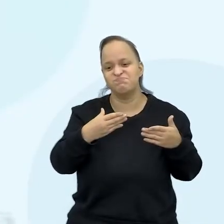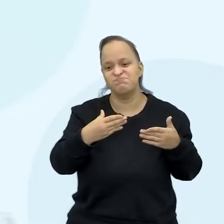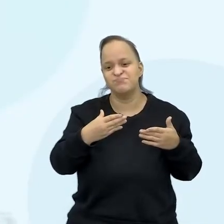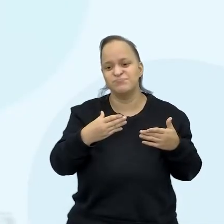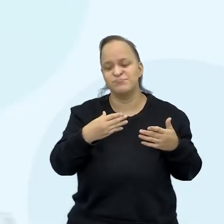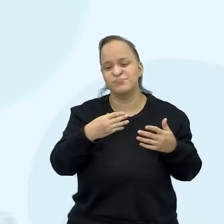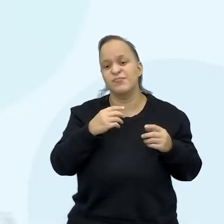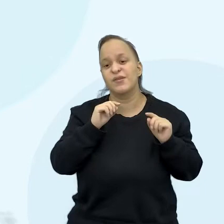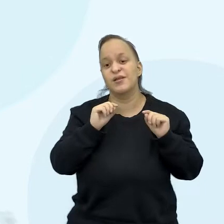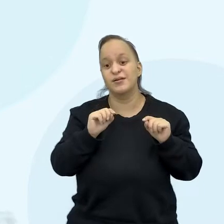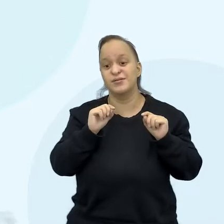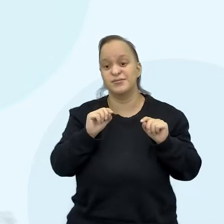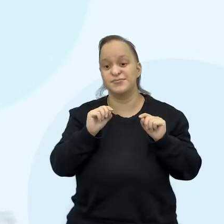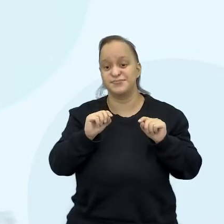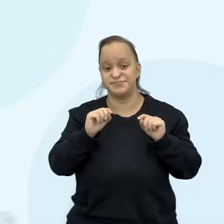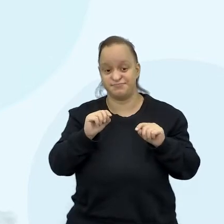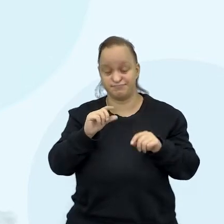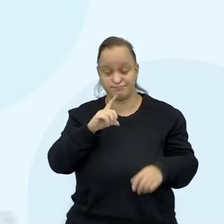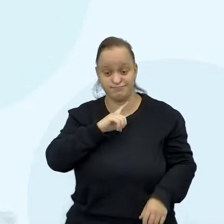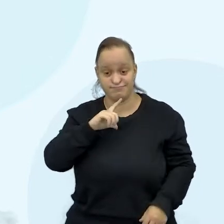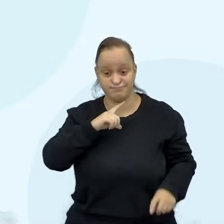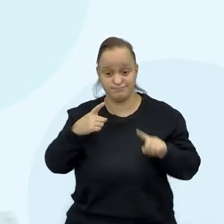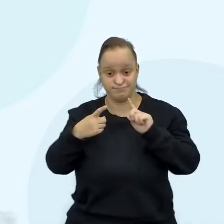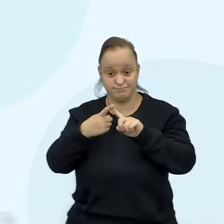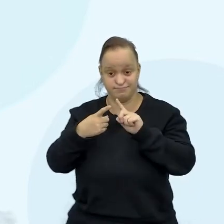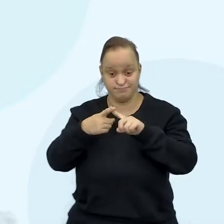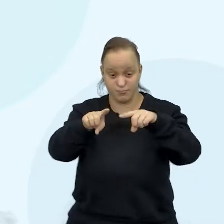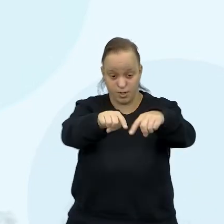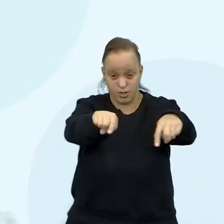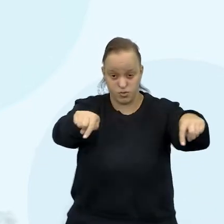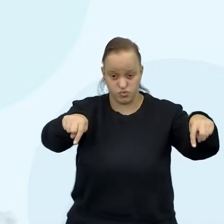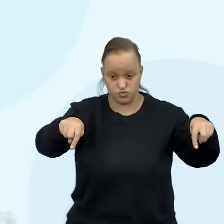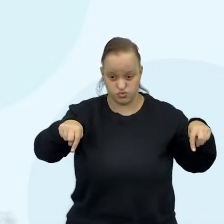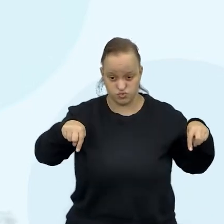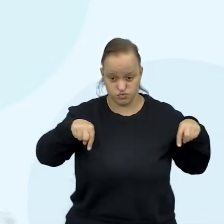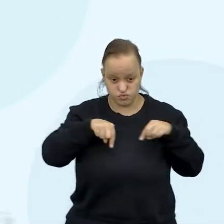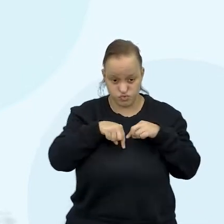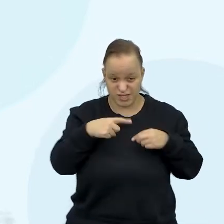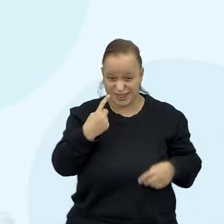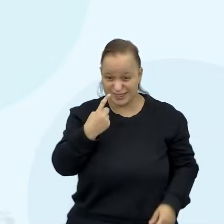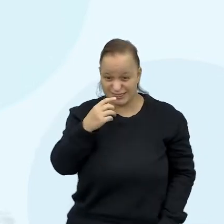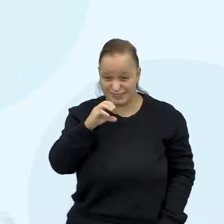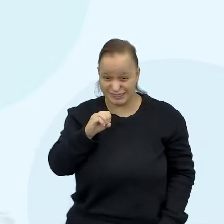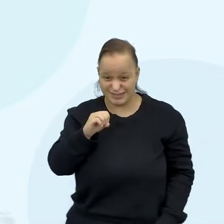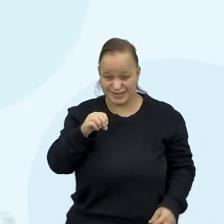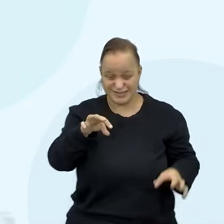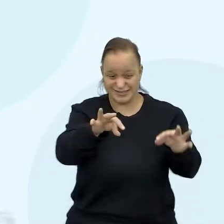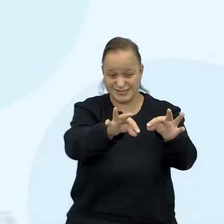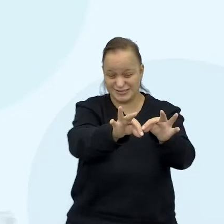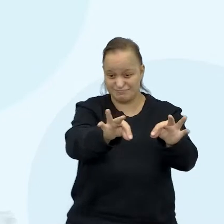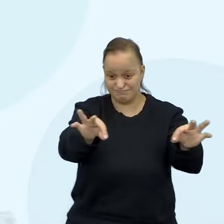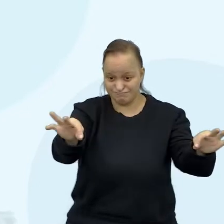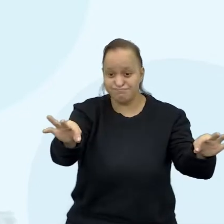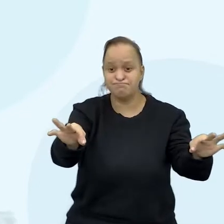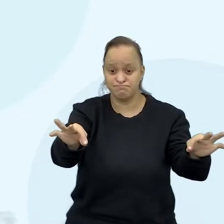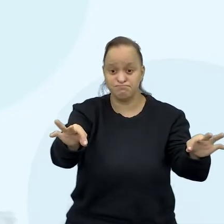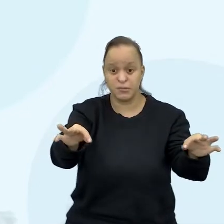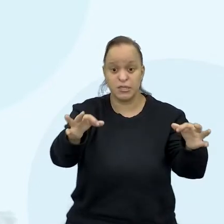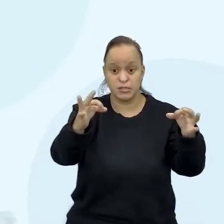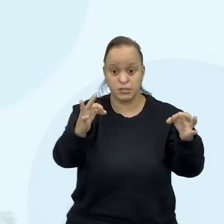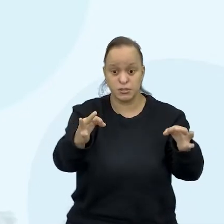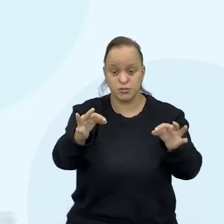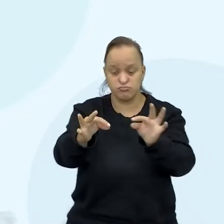teríamos o quê? Eu tenho a área do lote, eu tenho 10 metros de frente